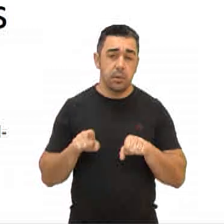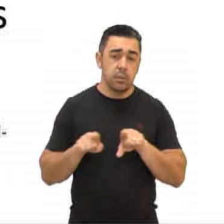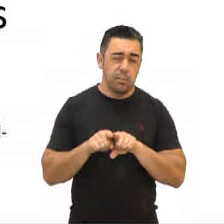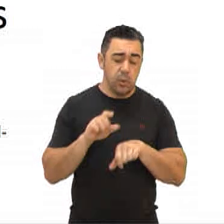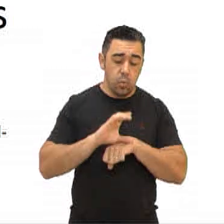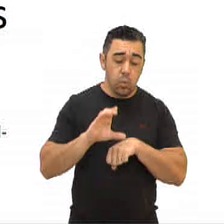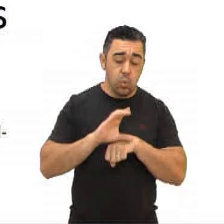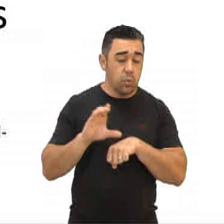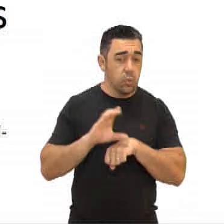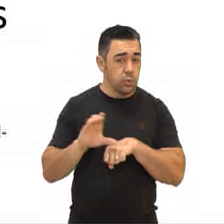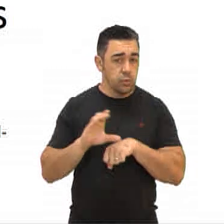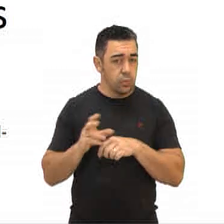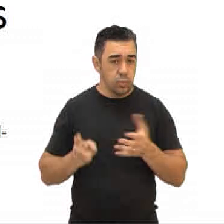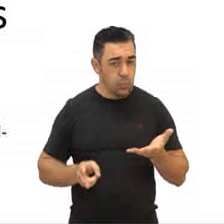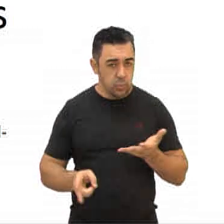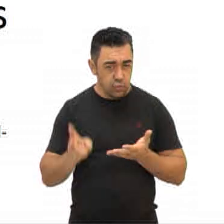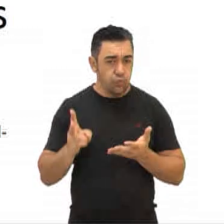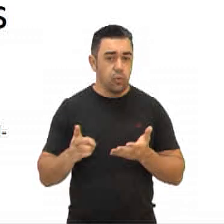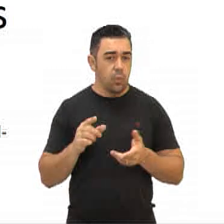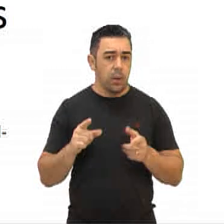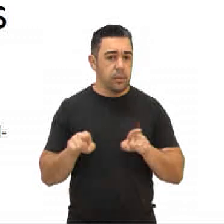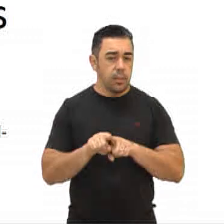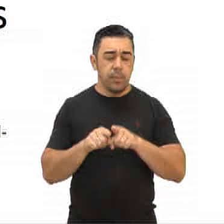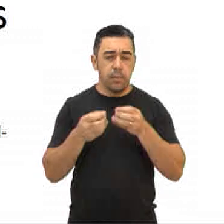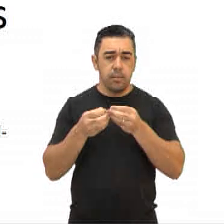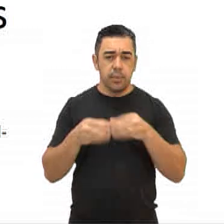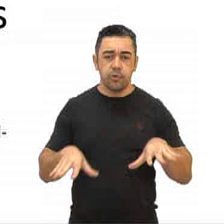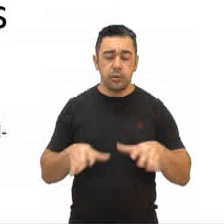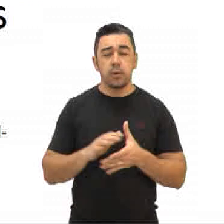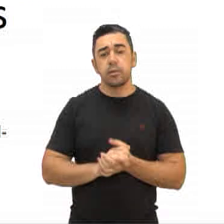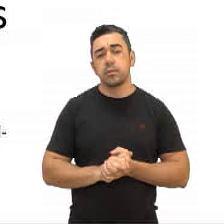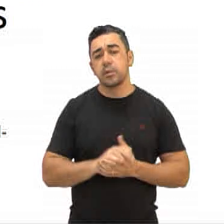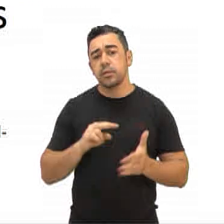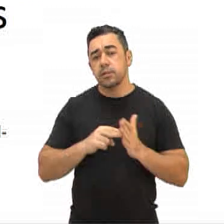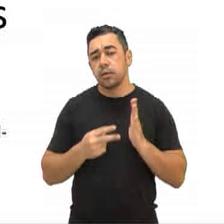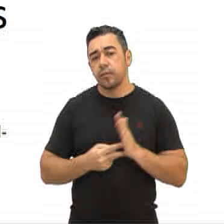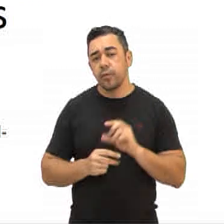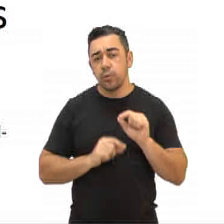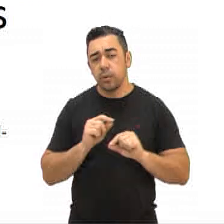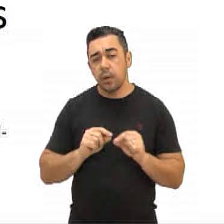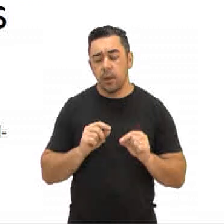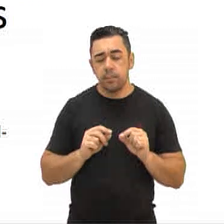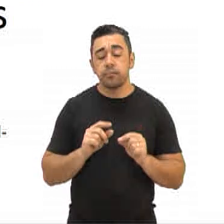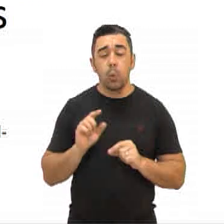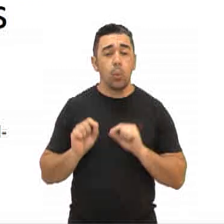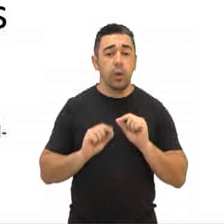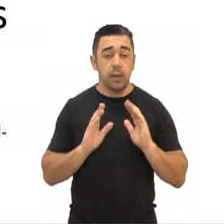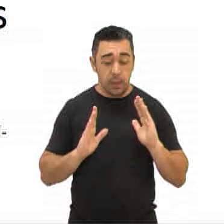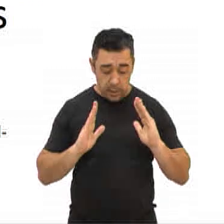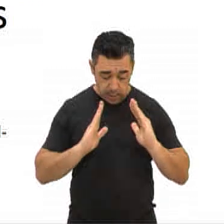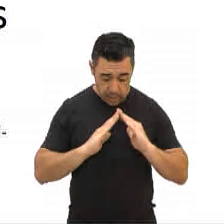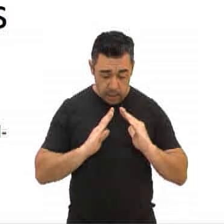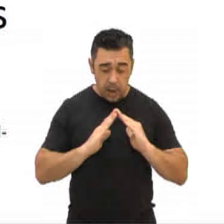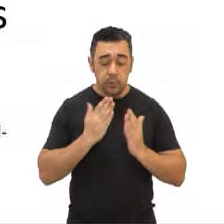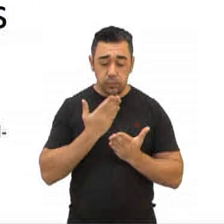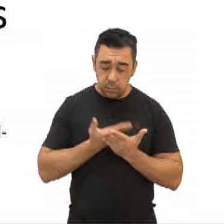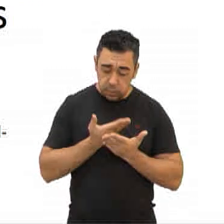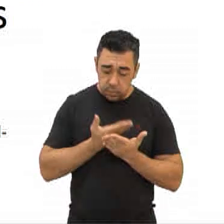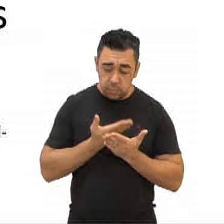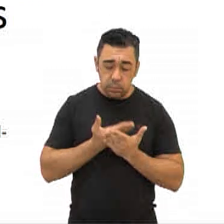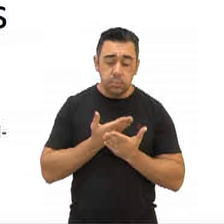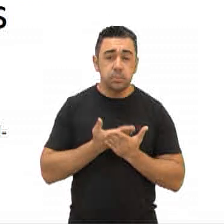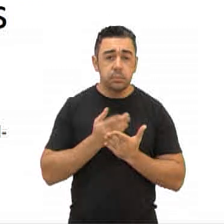não se resienta, para que não seja prejudicado, consiste em respeitar o domicílio, em la medida de